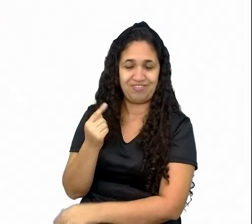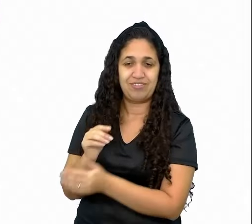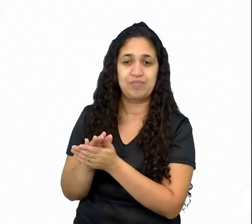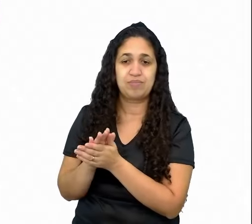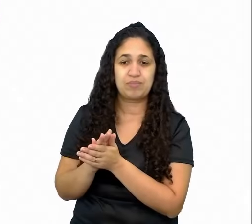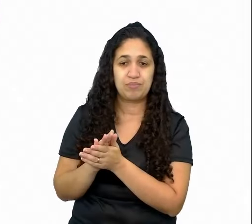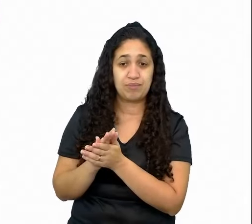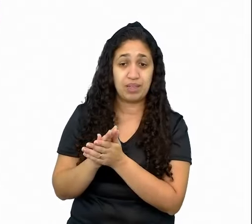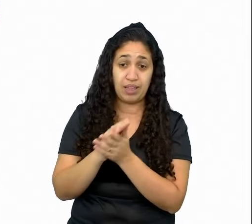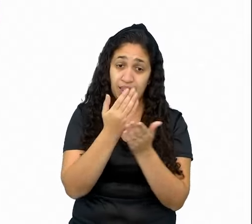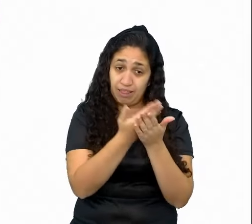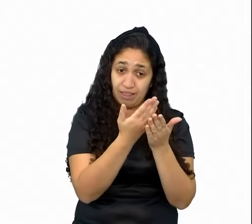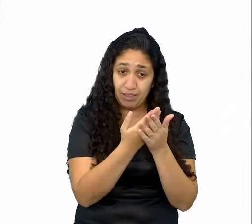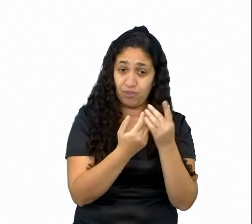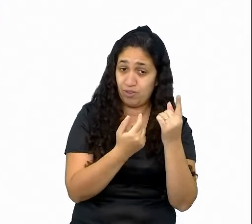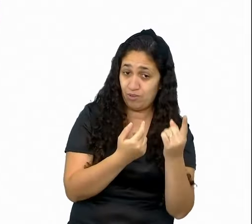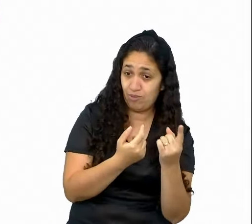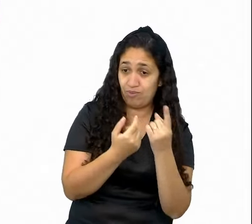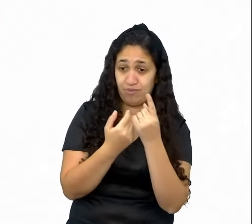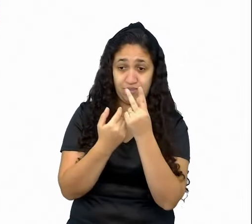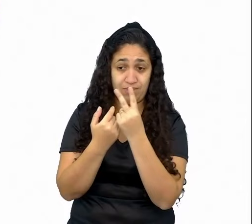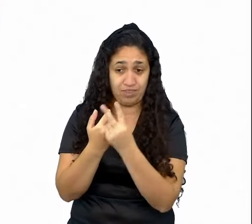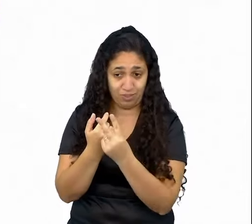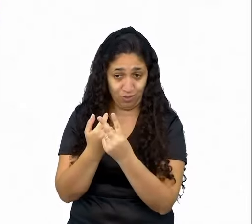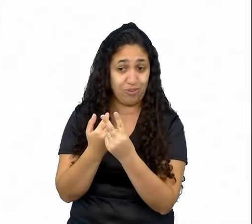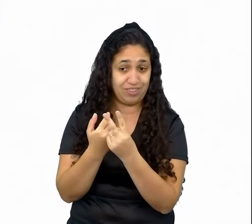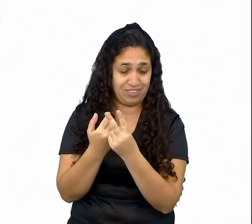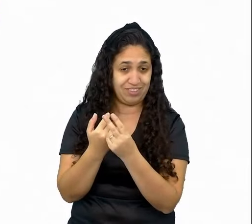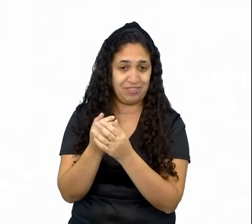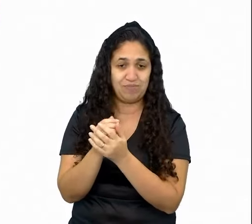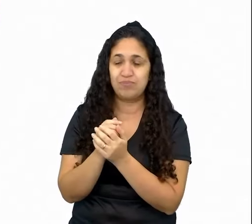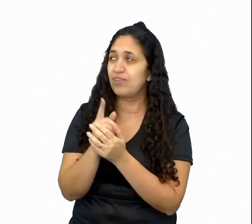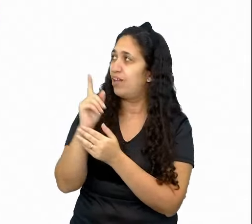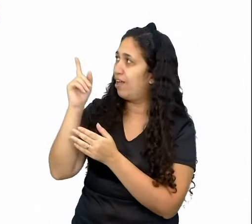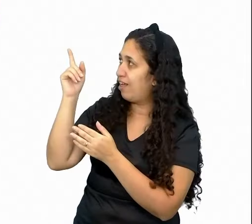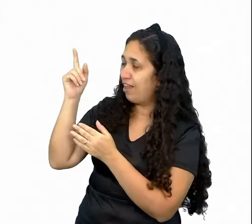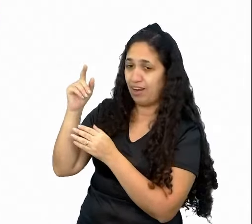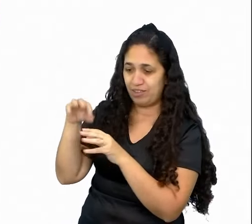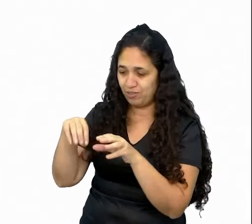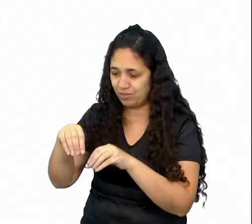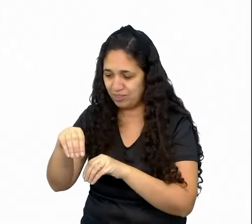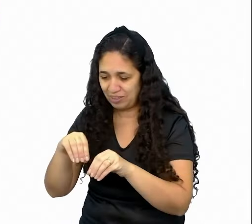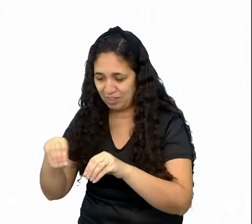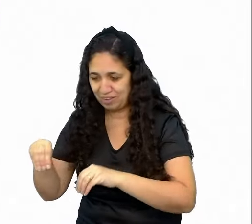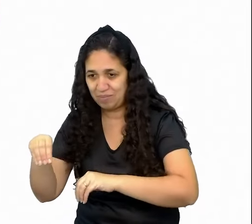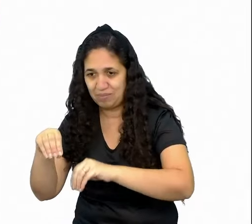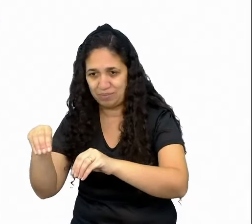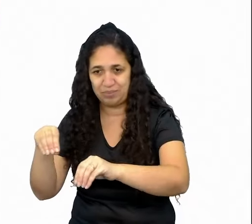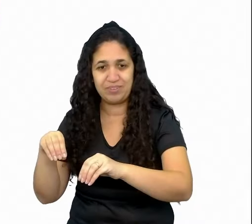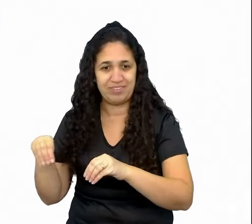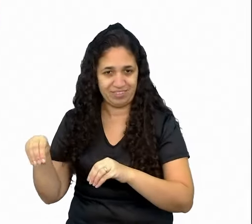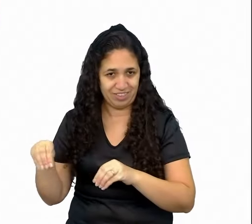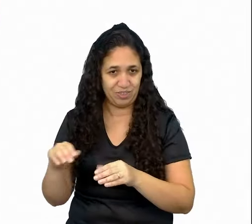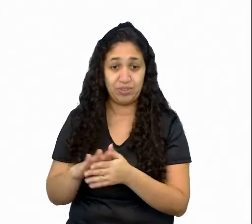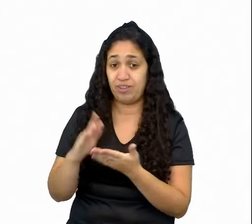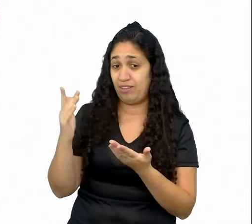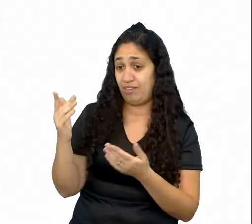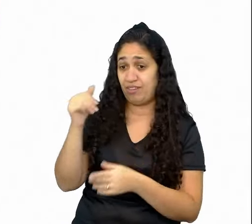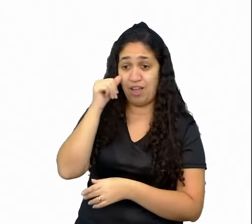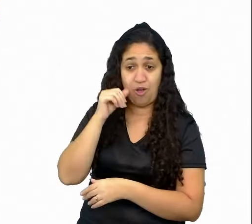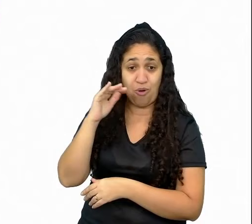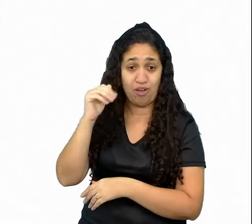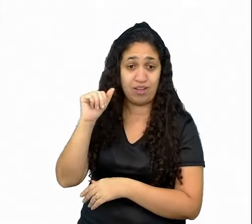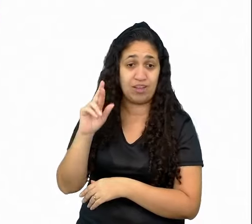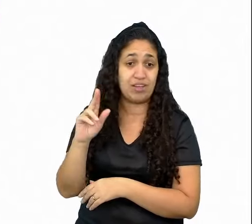da aula 1 e 2, né? Essa atividade é das aulas 1 e 2, que é do tabuleiro de xadrez. Ele fala, Carla construiu um tabuleiro